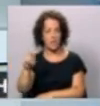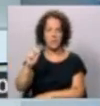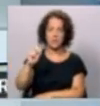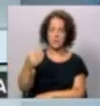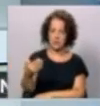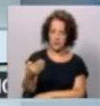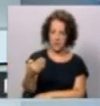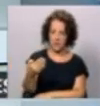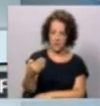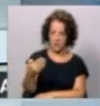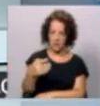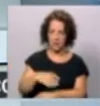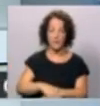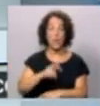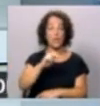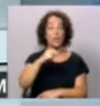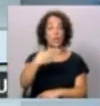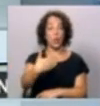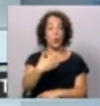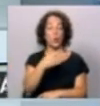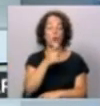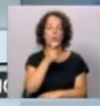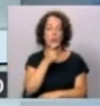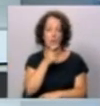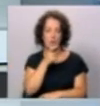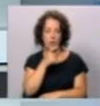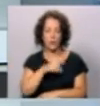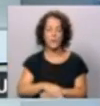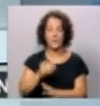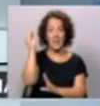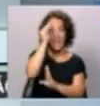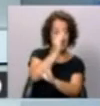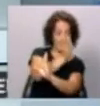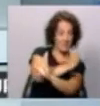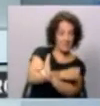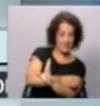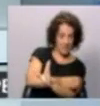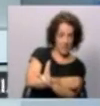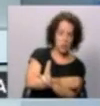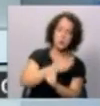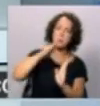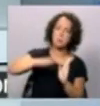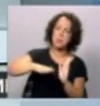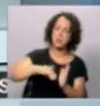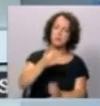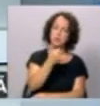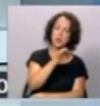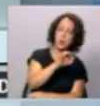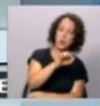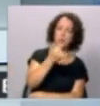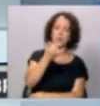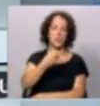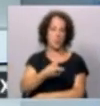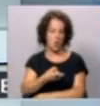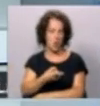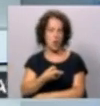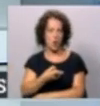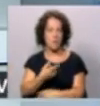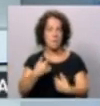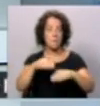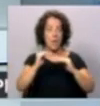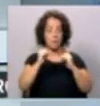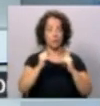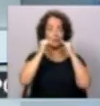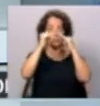graus, 31 para Faro. Na Costa Vicentina, valores mais baixos a variar entre os 28 e os 29 graus, no entanto,